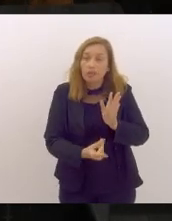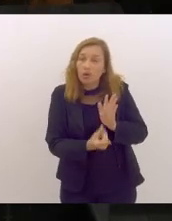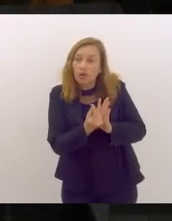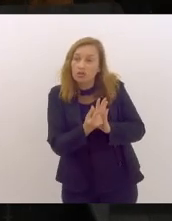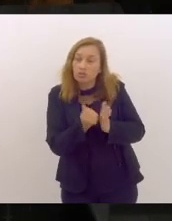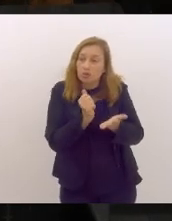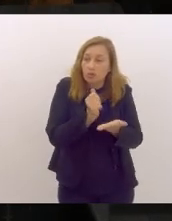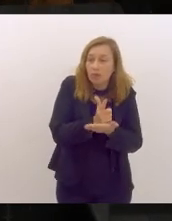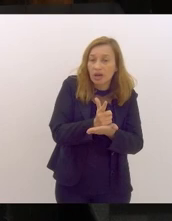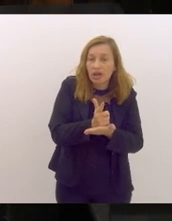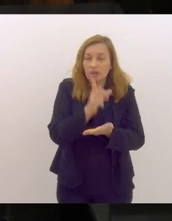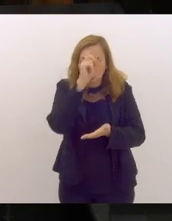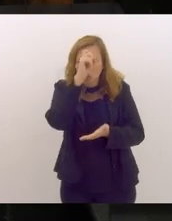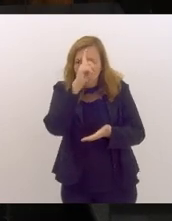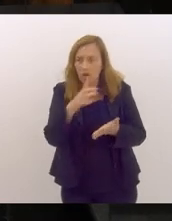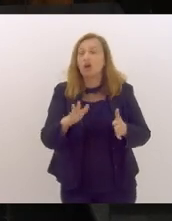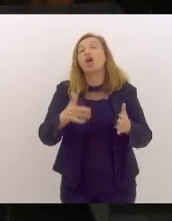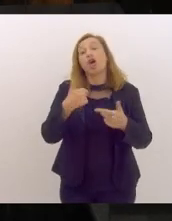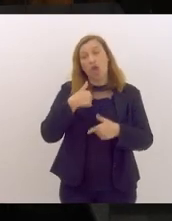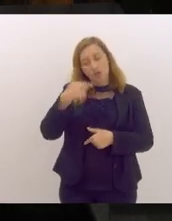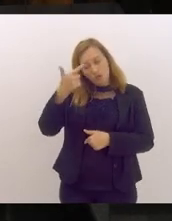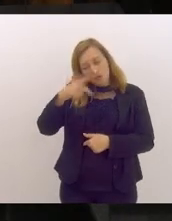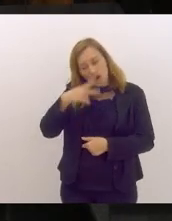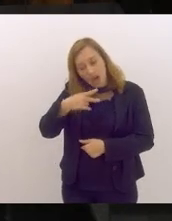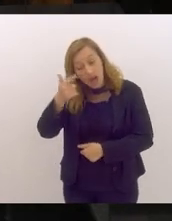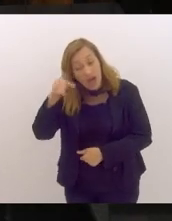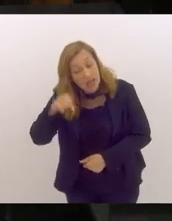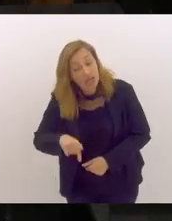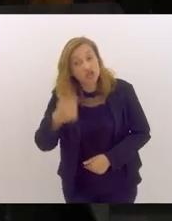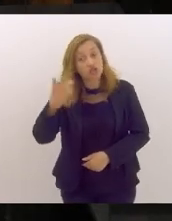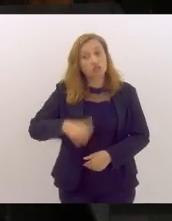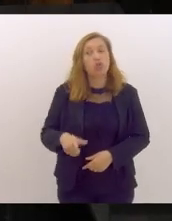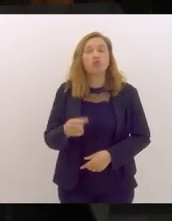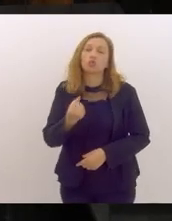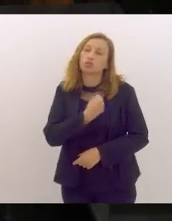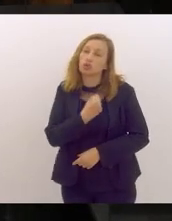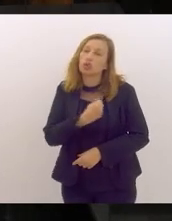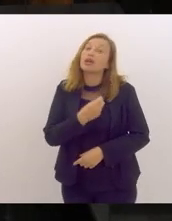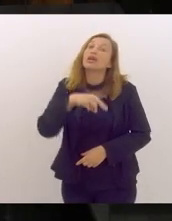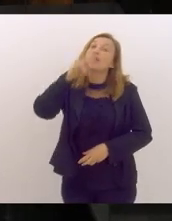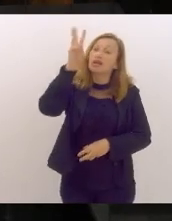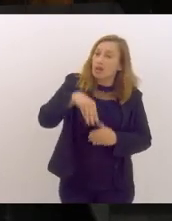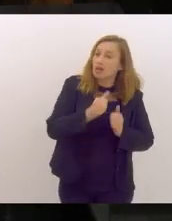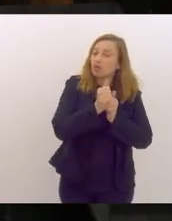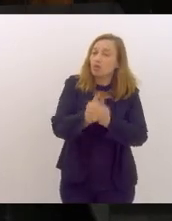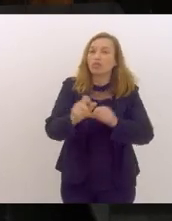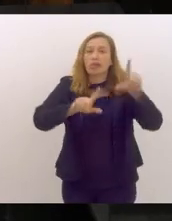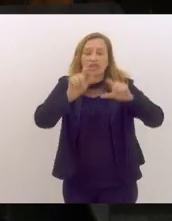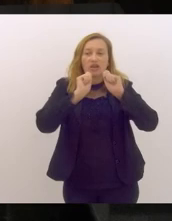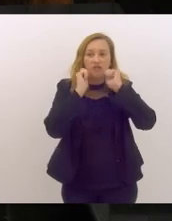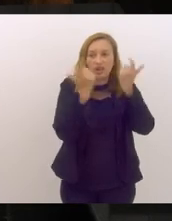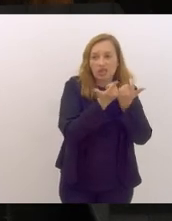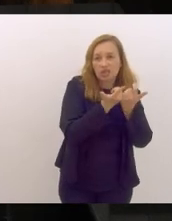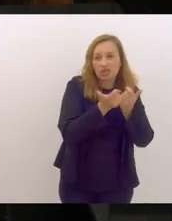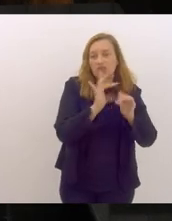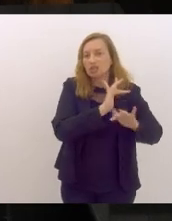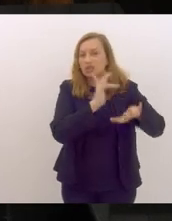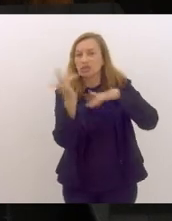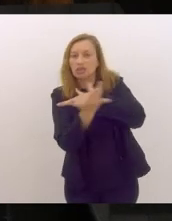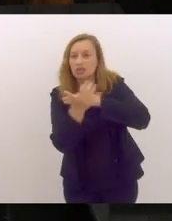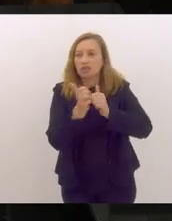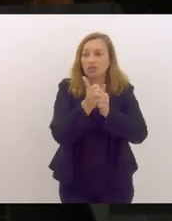do Hospital de Natividade. Eu vou reproduzir aqui os números para que quem nos acompanha pela TV Alerj e nos segue pelas redes